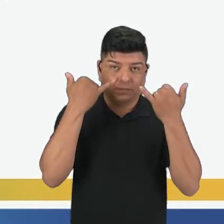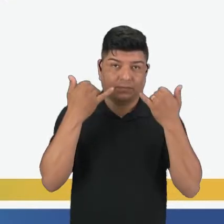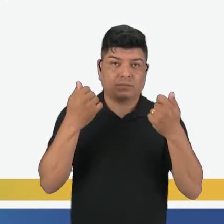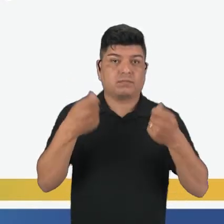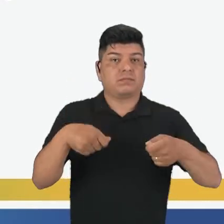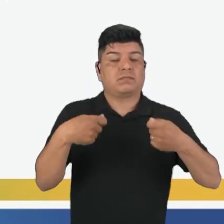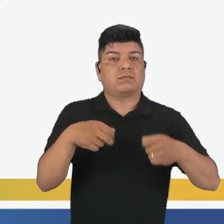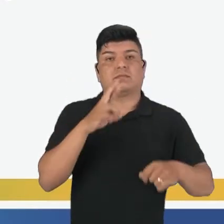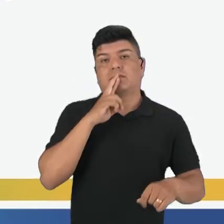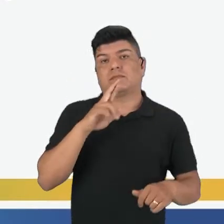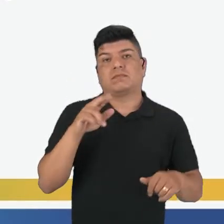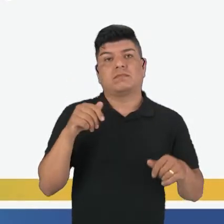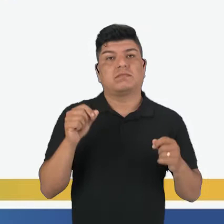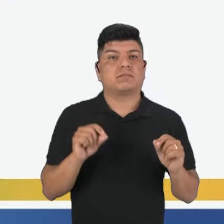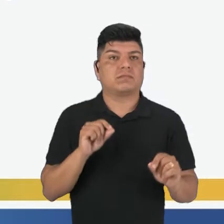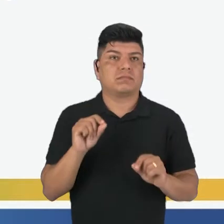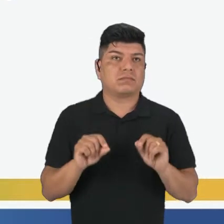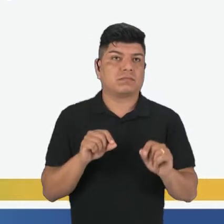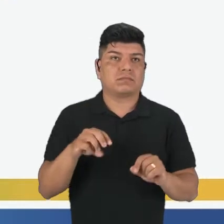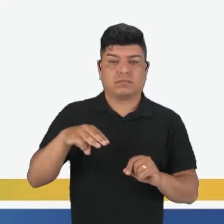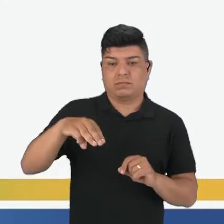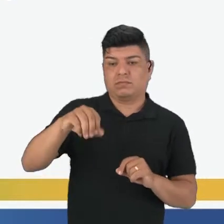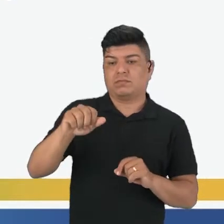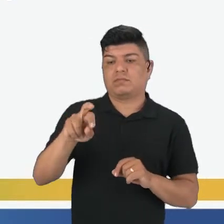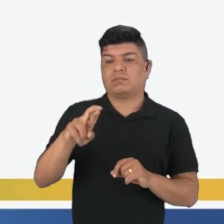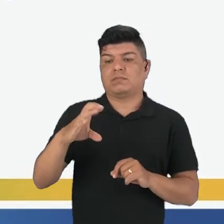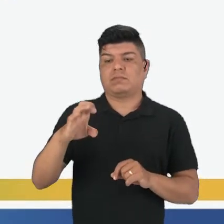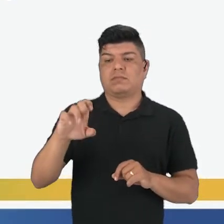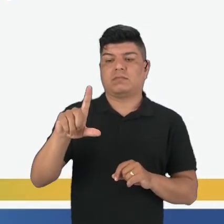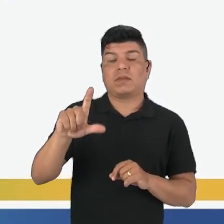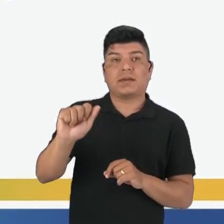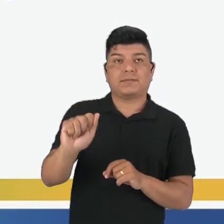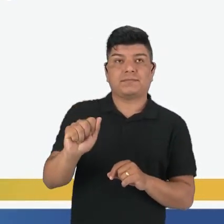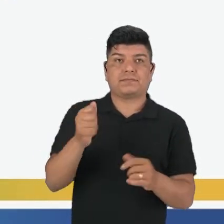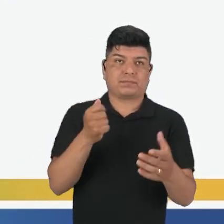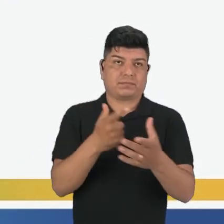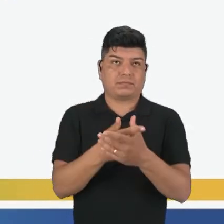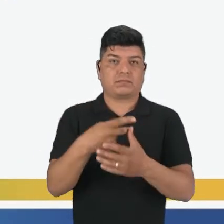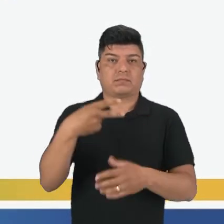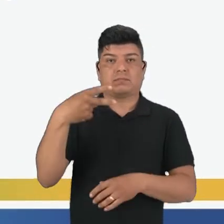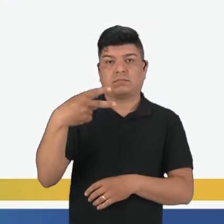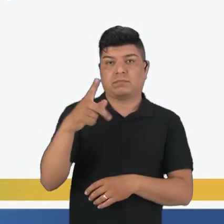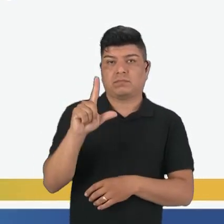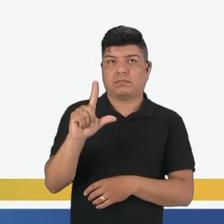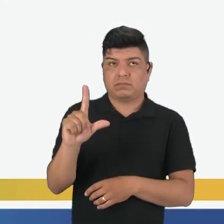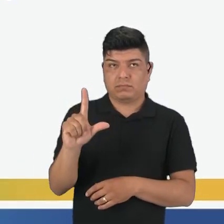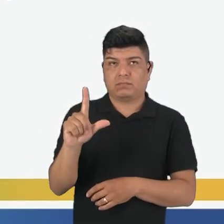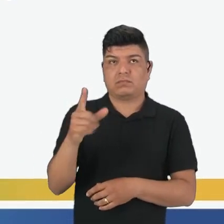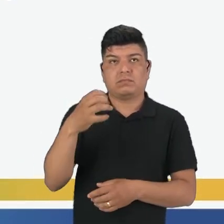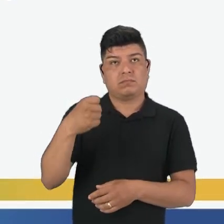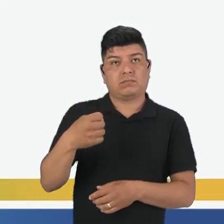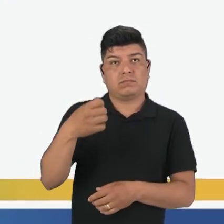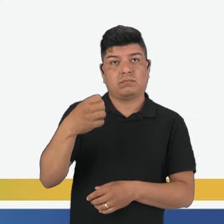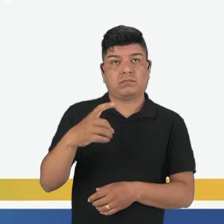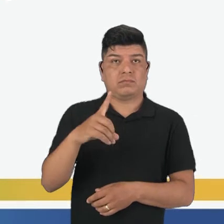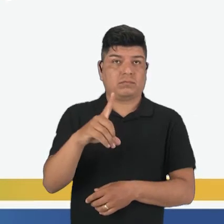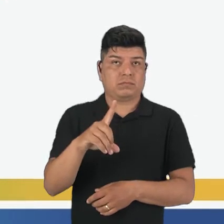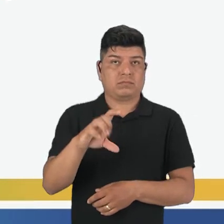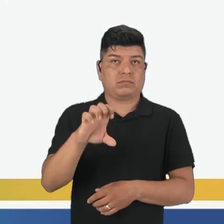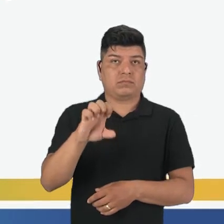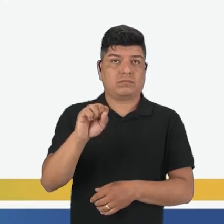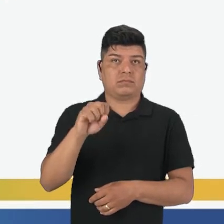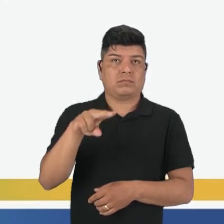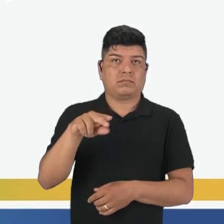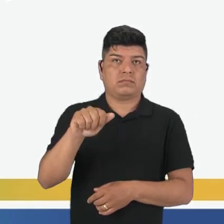preciso solucionar? Marcela vai comprar 2 litros de leite desnatado. Quantos litros?